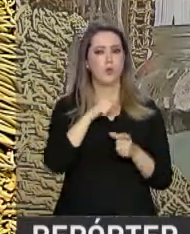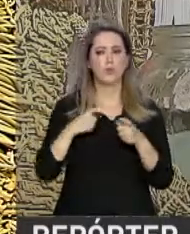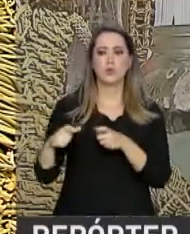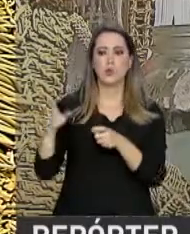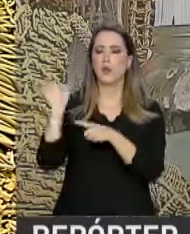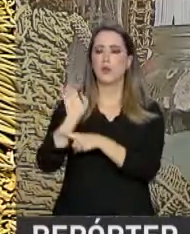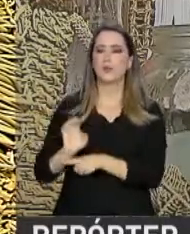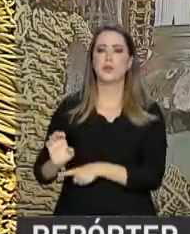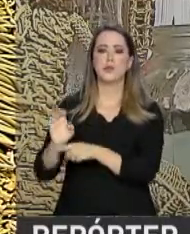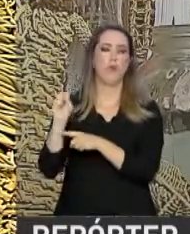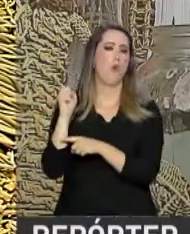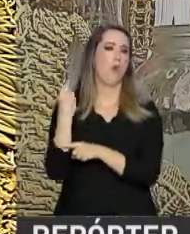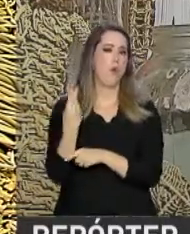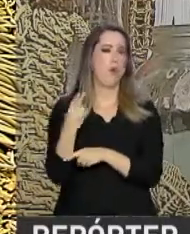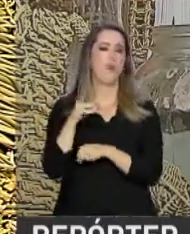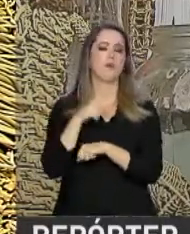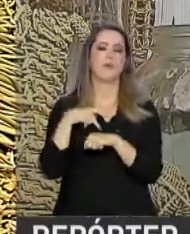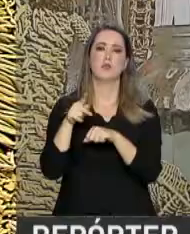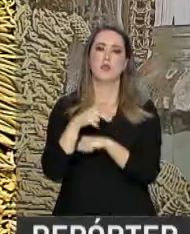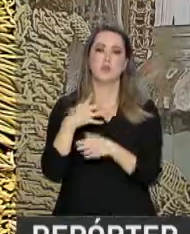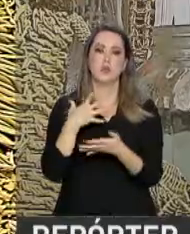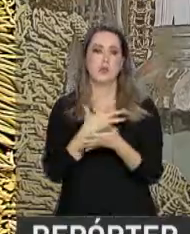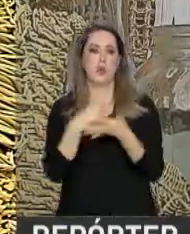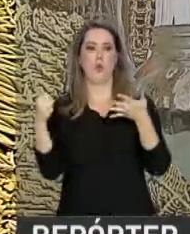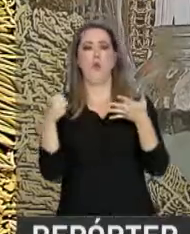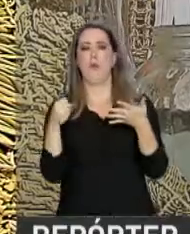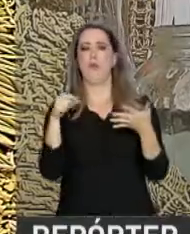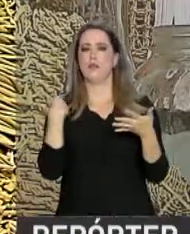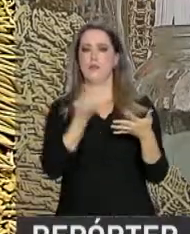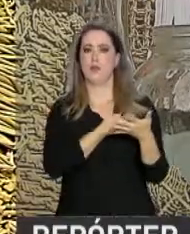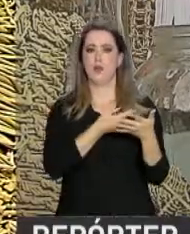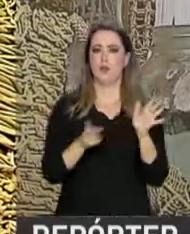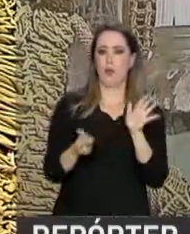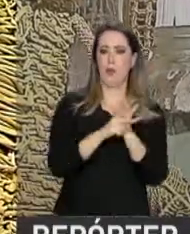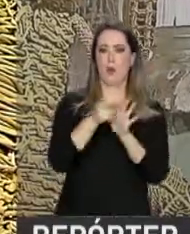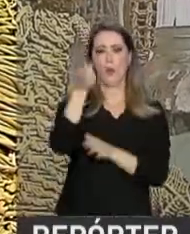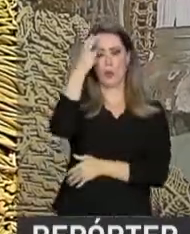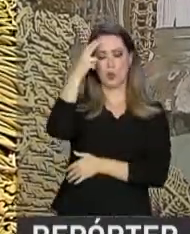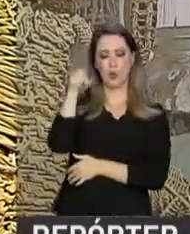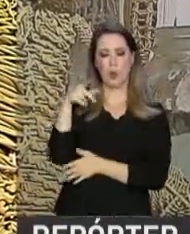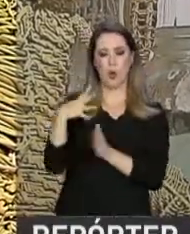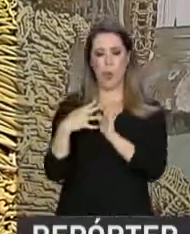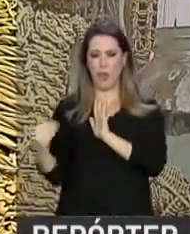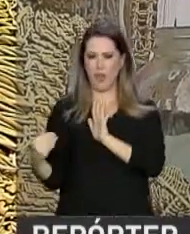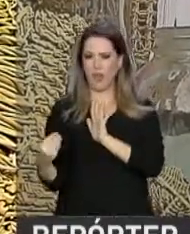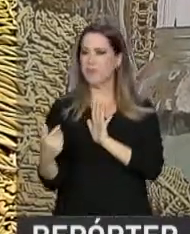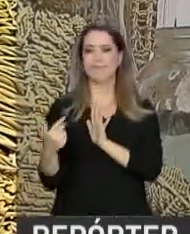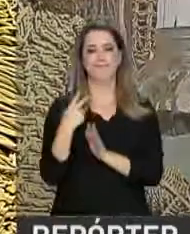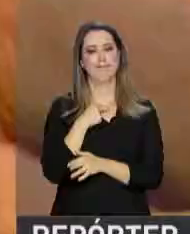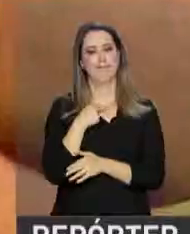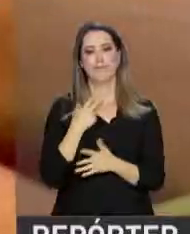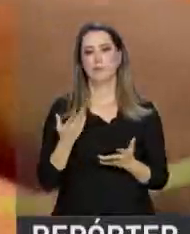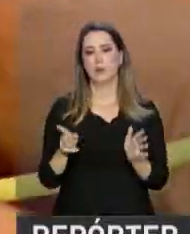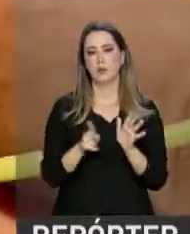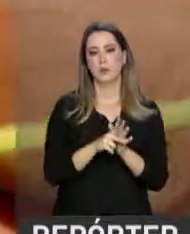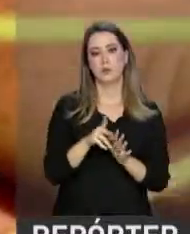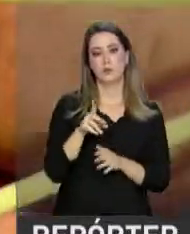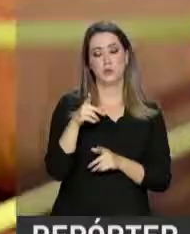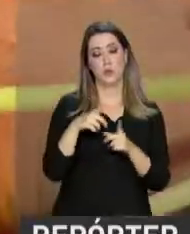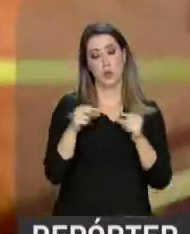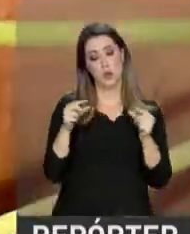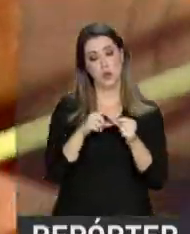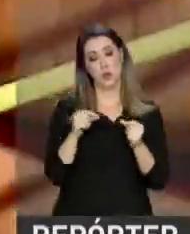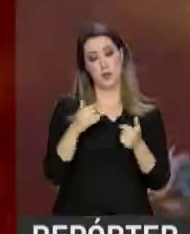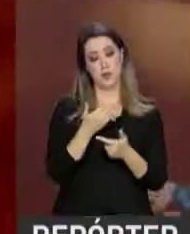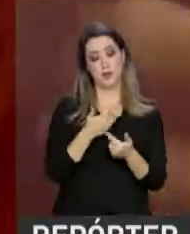para que outros países não viesse a pegar uma coisa que pertence ao pessoal de brasília e entorno e essa